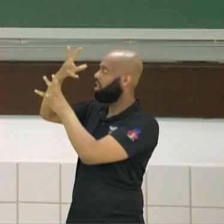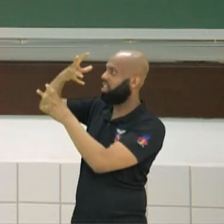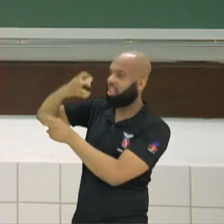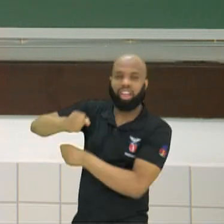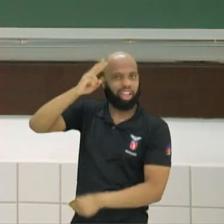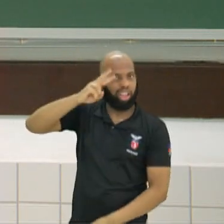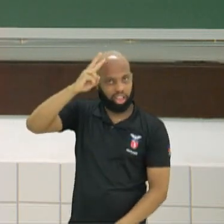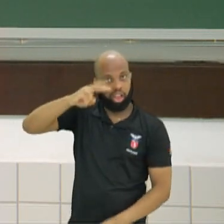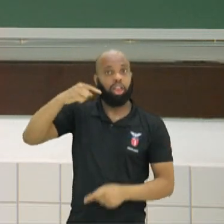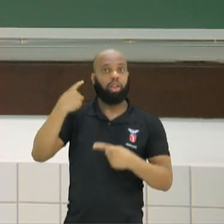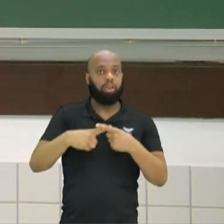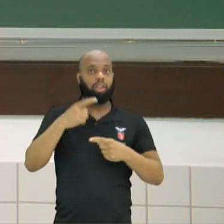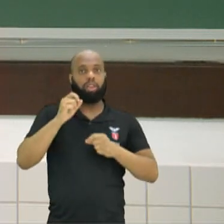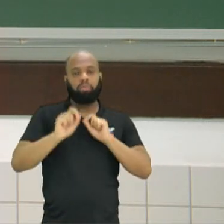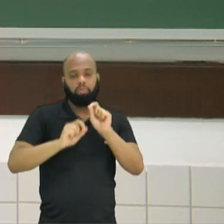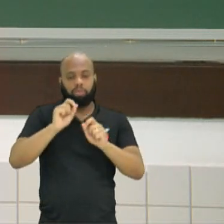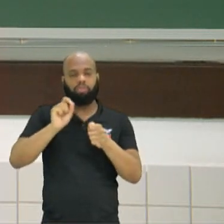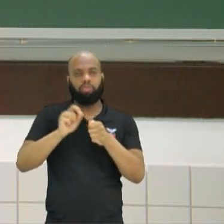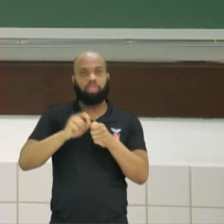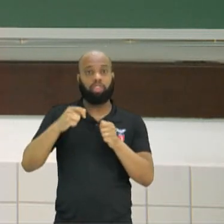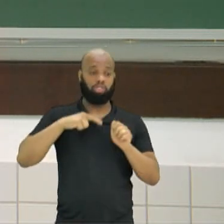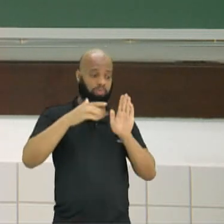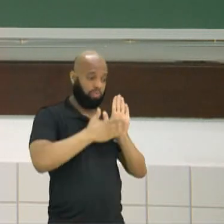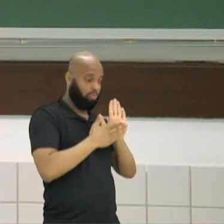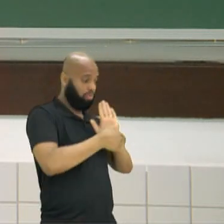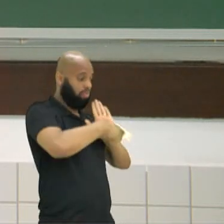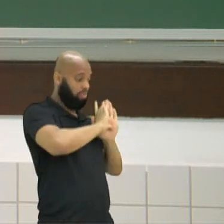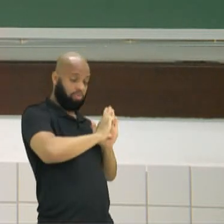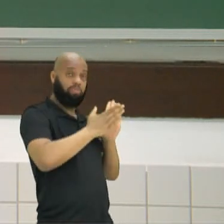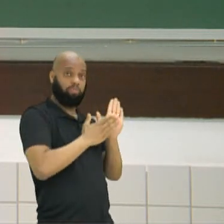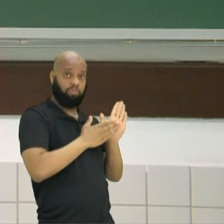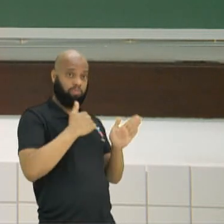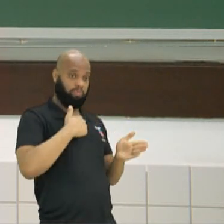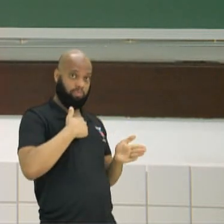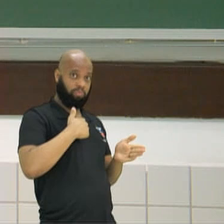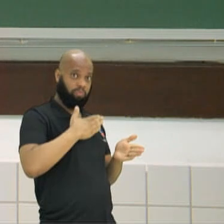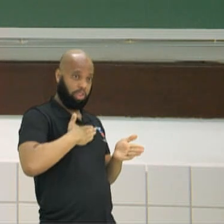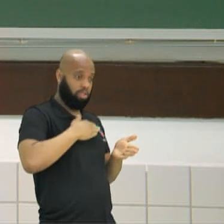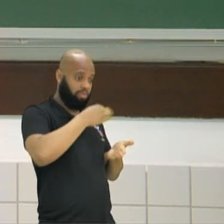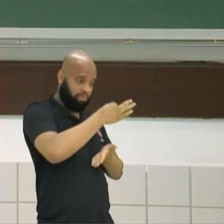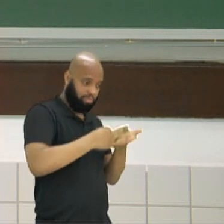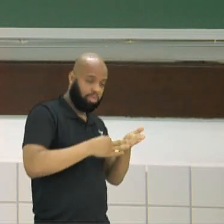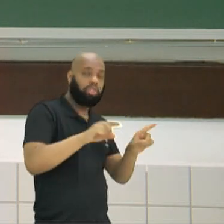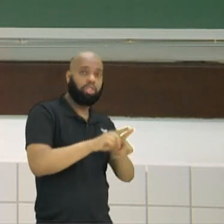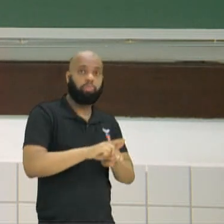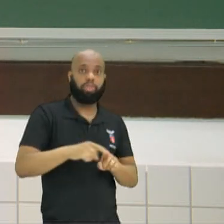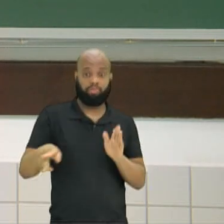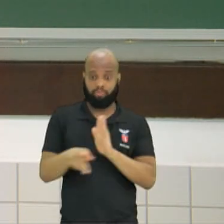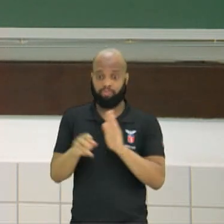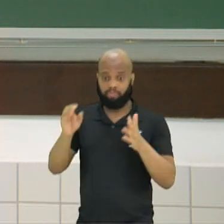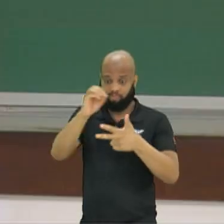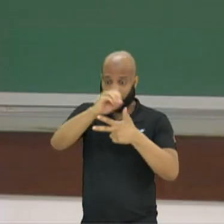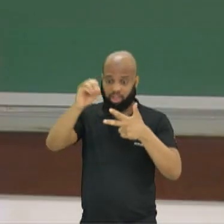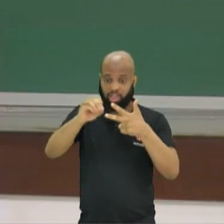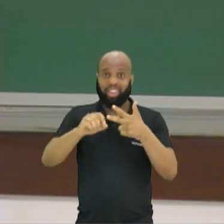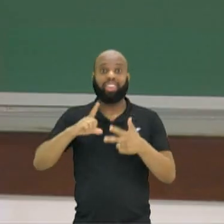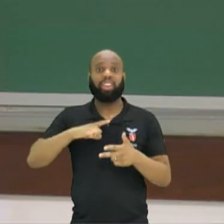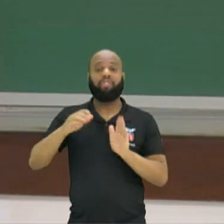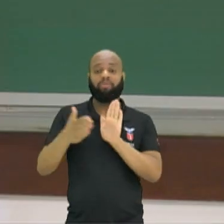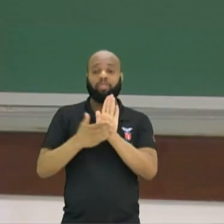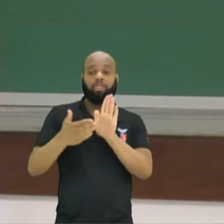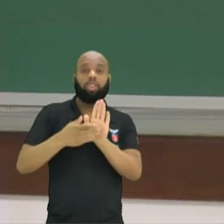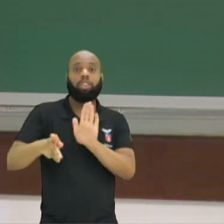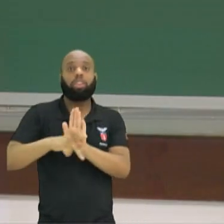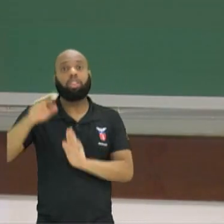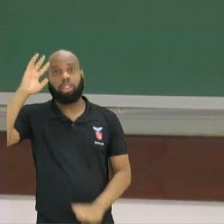preciso mencionar aquilo que é a proposta da minha redação, eu preciso fazer, no caso do Enem, uma proposta de intervenção,